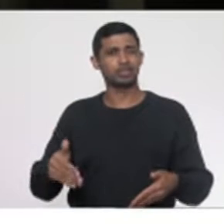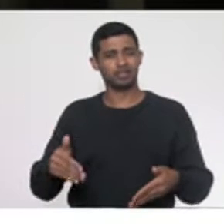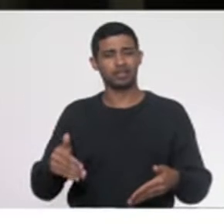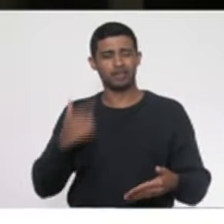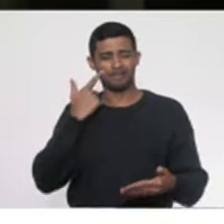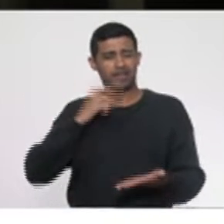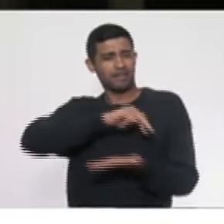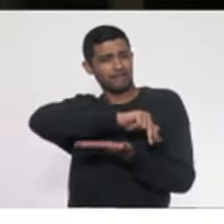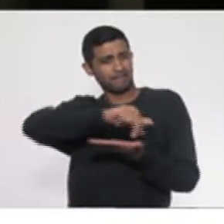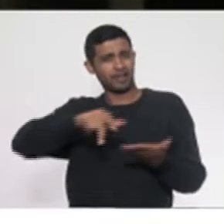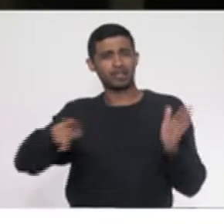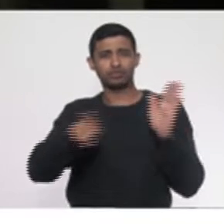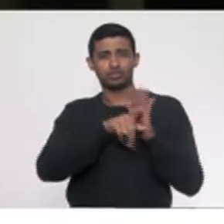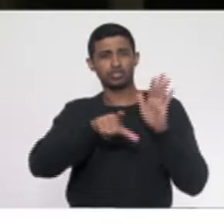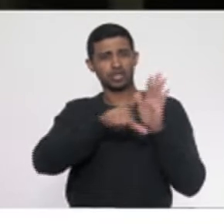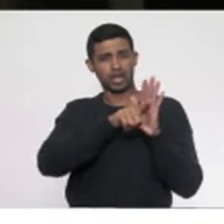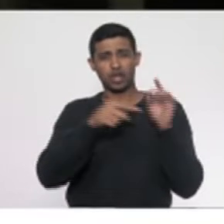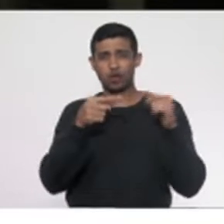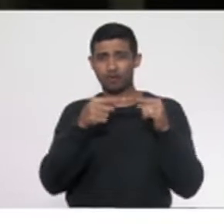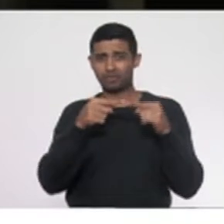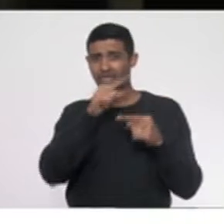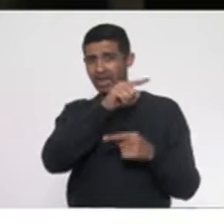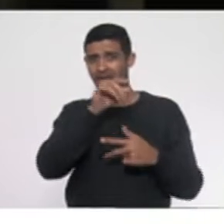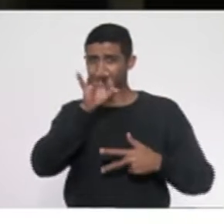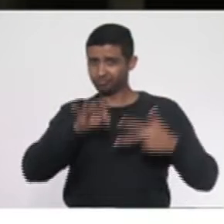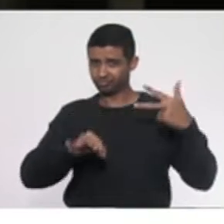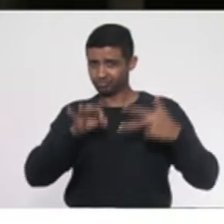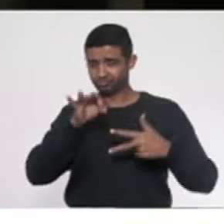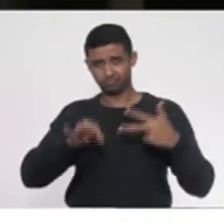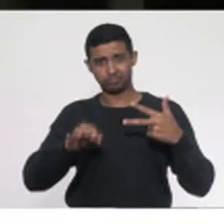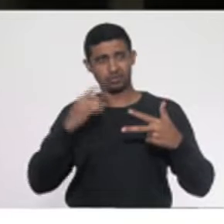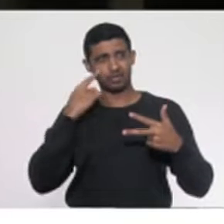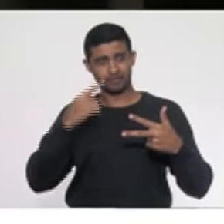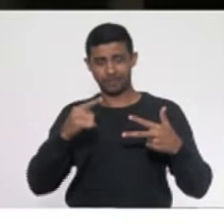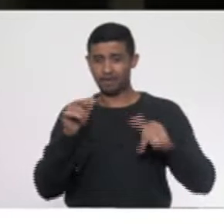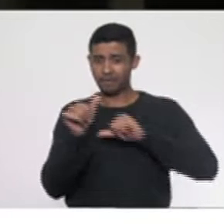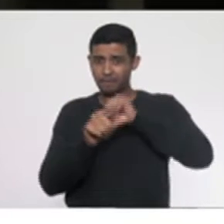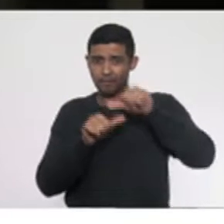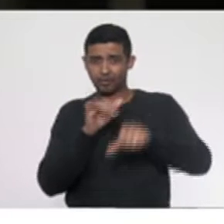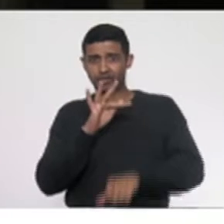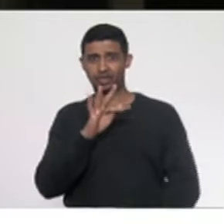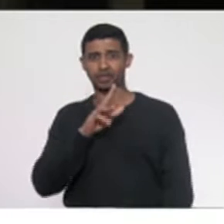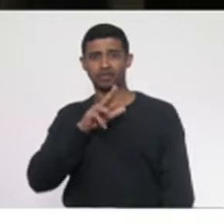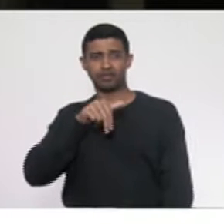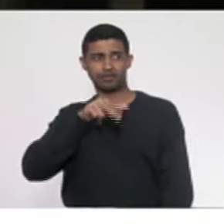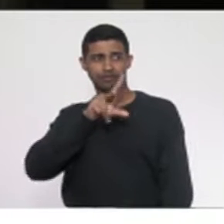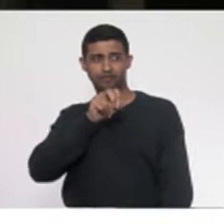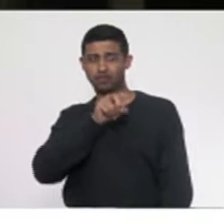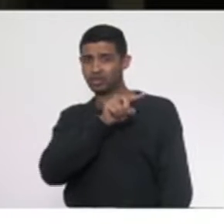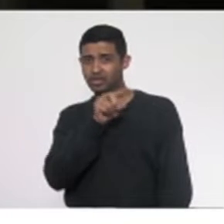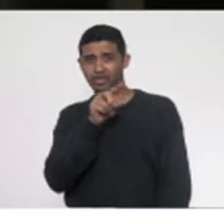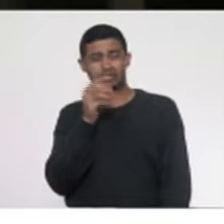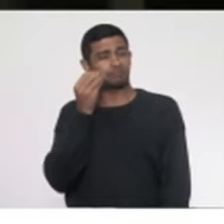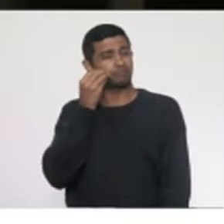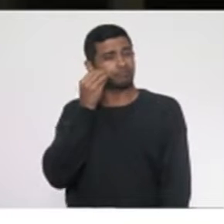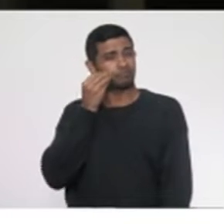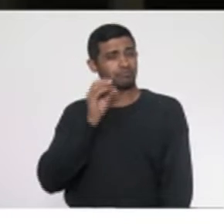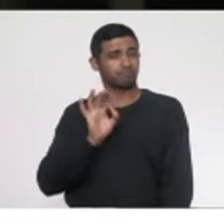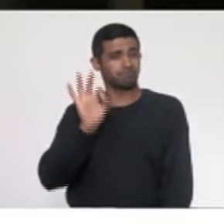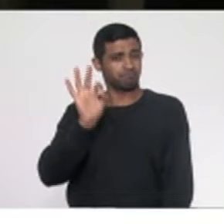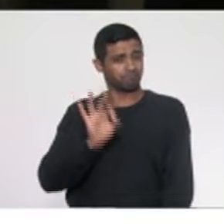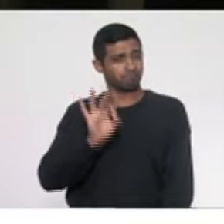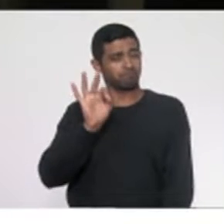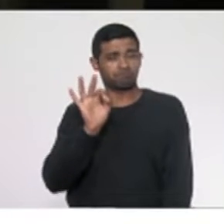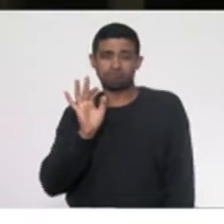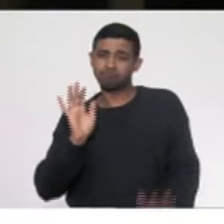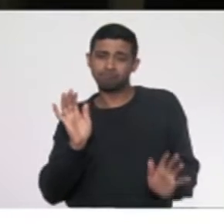projeto de origem do Judiciário, que mexe no fundo deles, tentar que um percentual